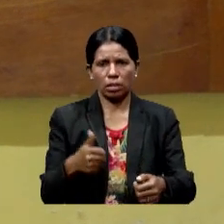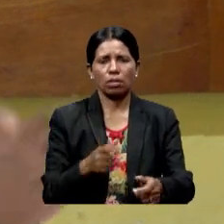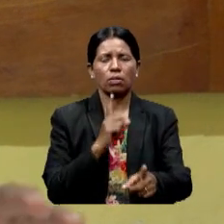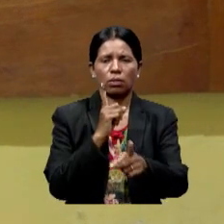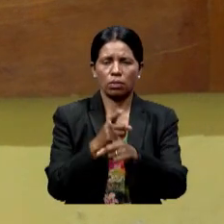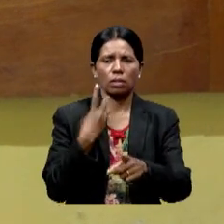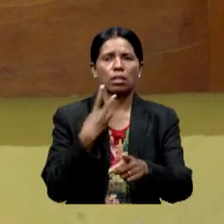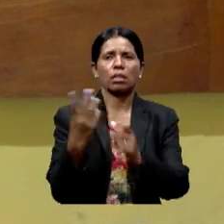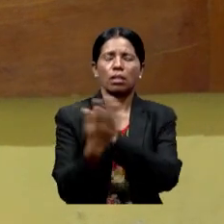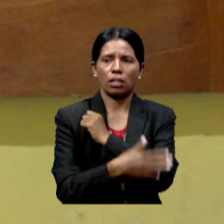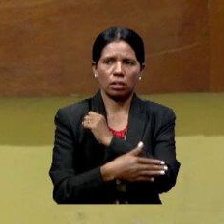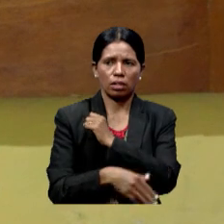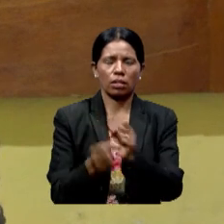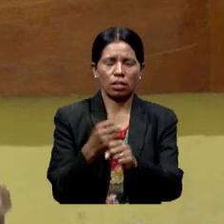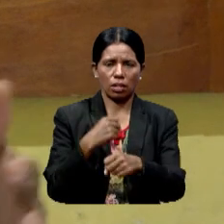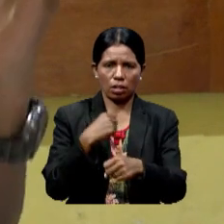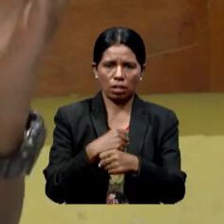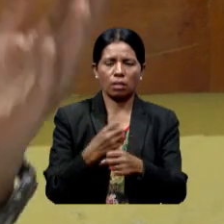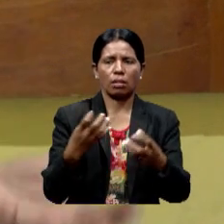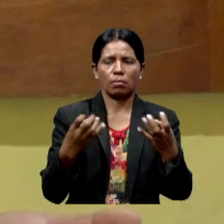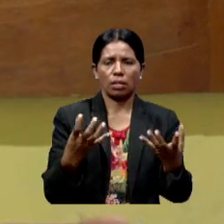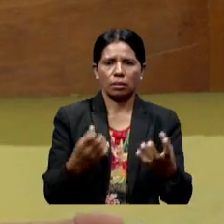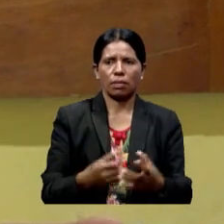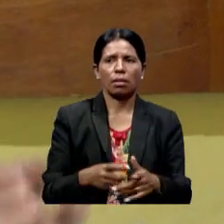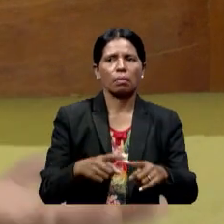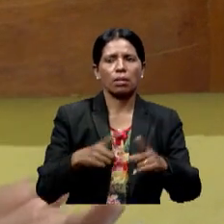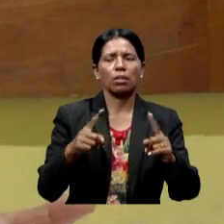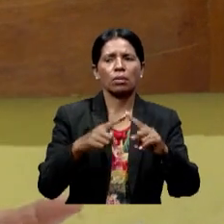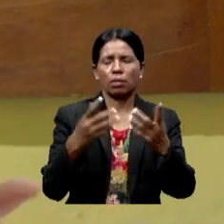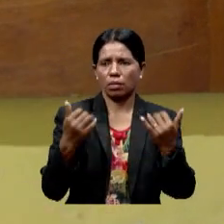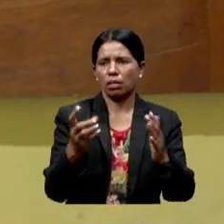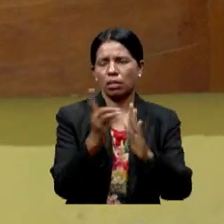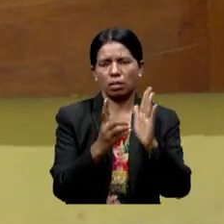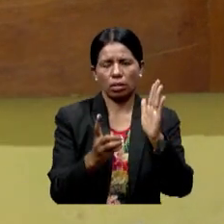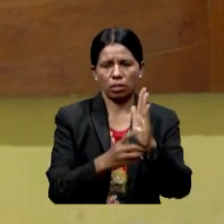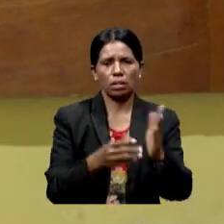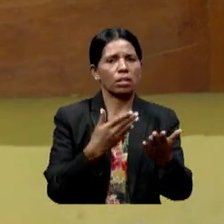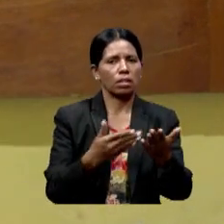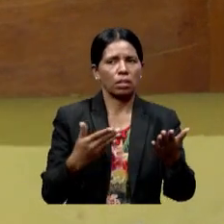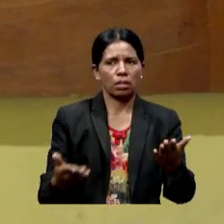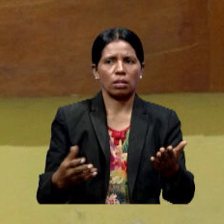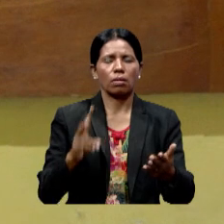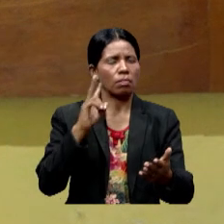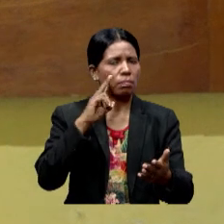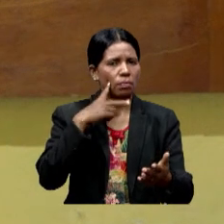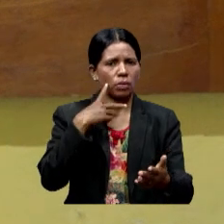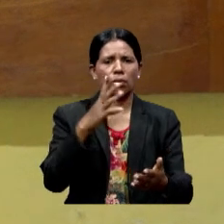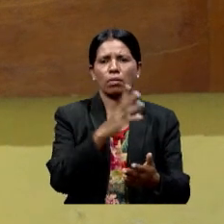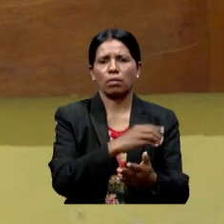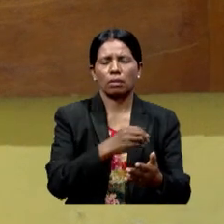tirulos ite ne raine ne ite bel produs ke barak. Ma ibe tohin loron dadus kono po produsang modok,